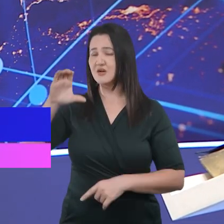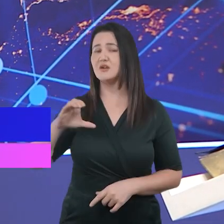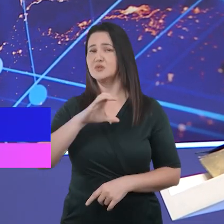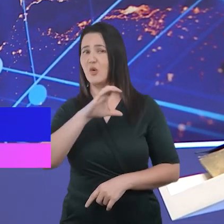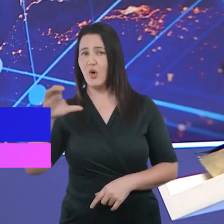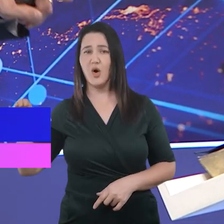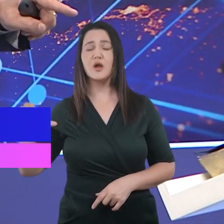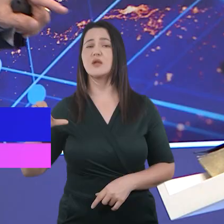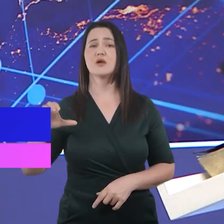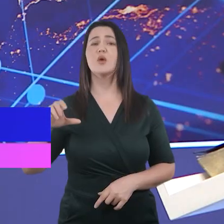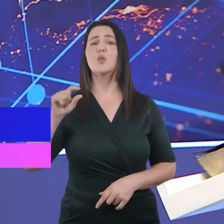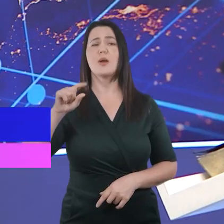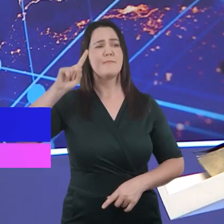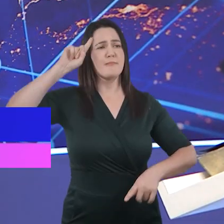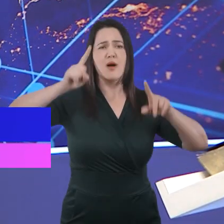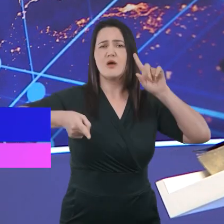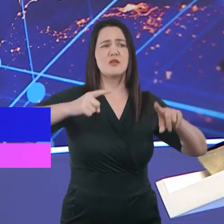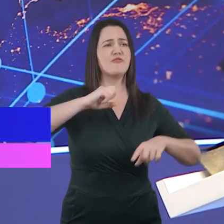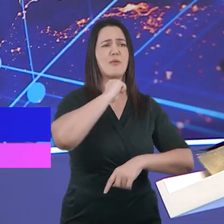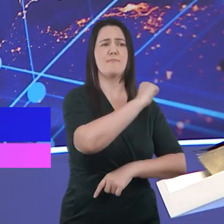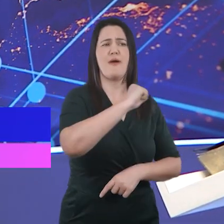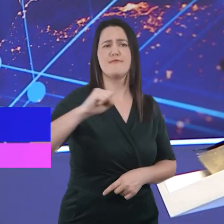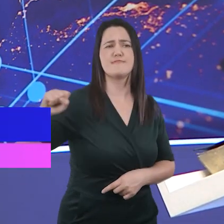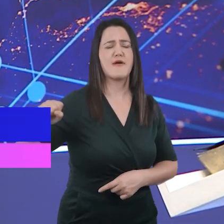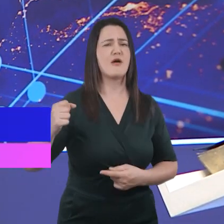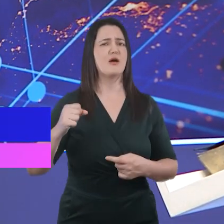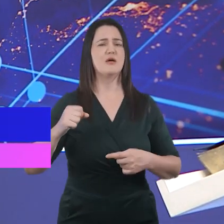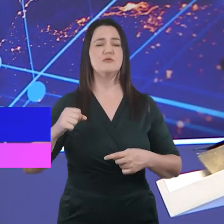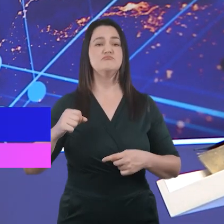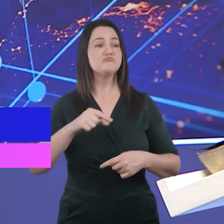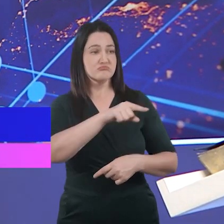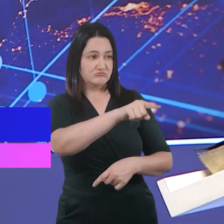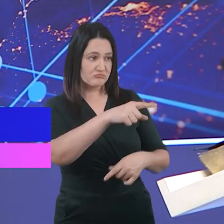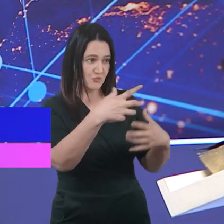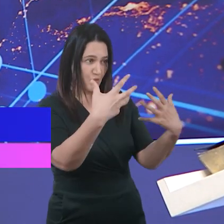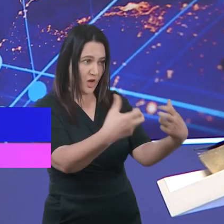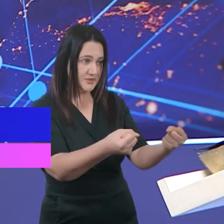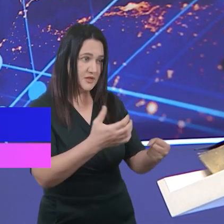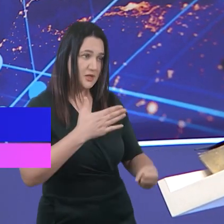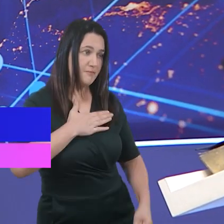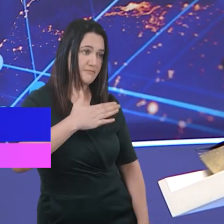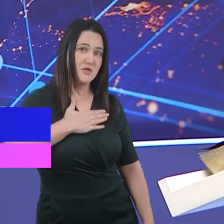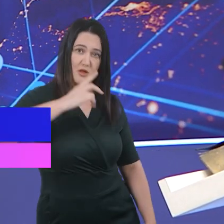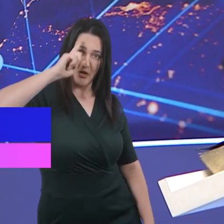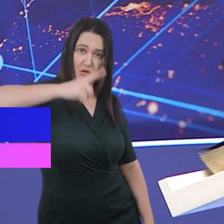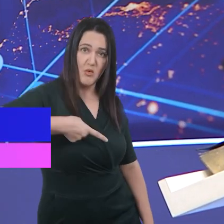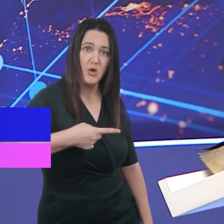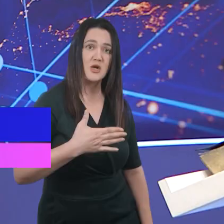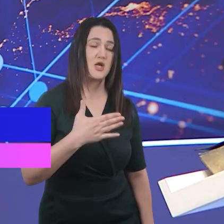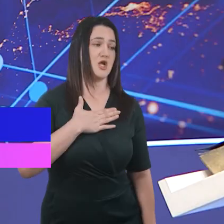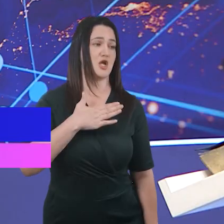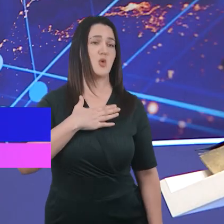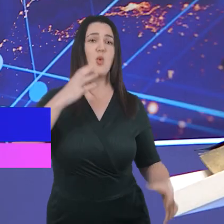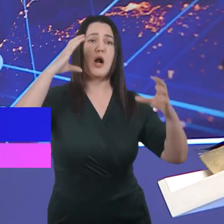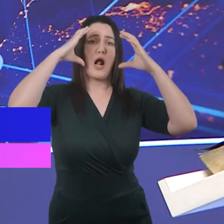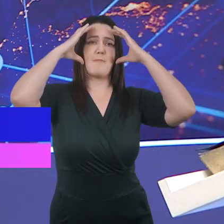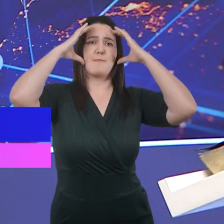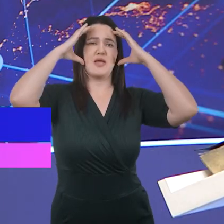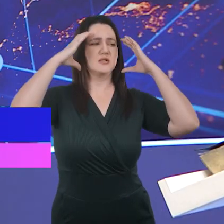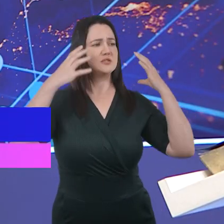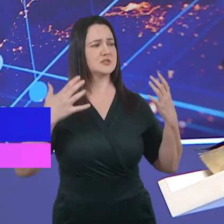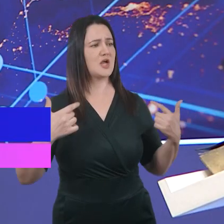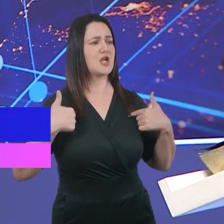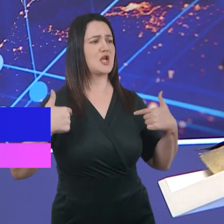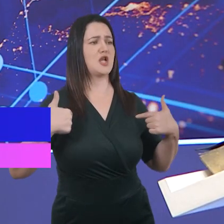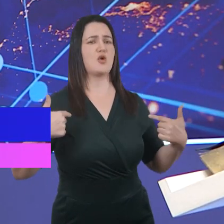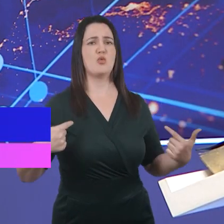complicar a vida daqueles que queriam viver de acordo com a Bíblia e não seguir as ordens que vinham do Papa como cabeça do